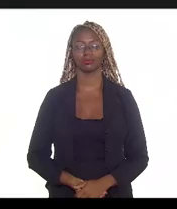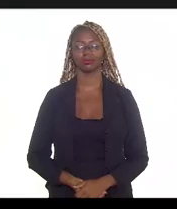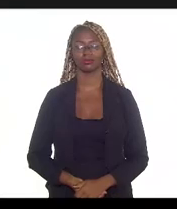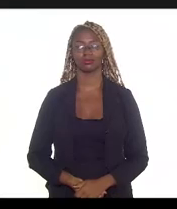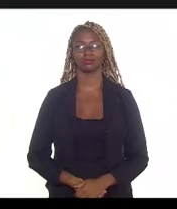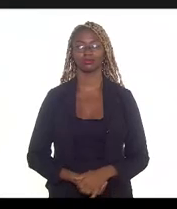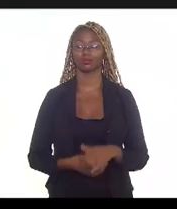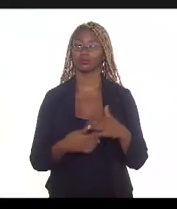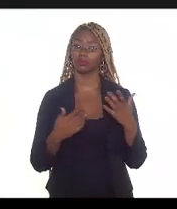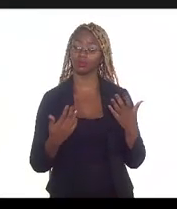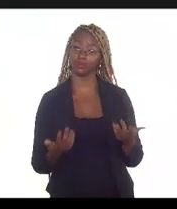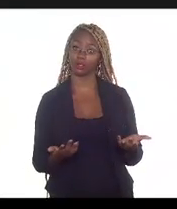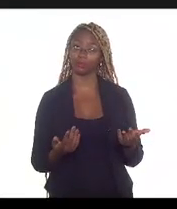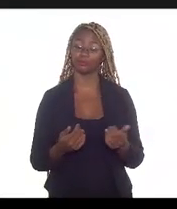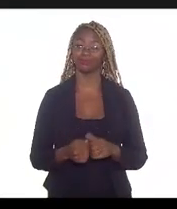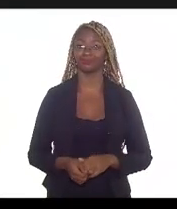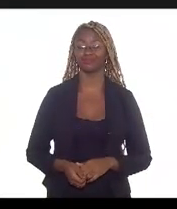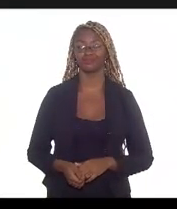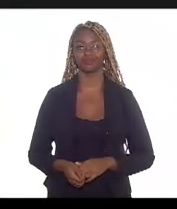Então,